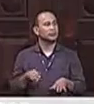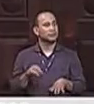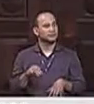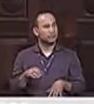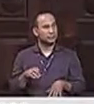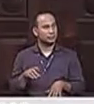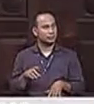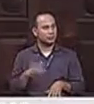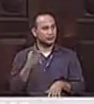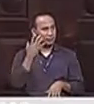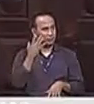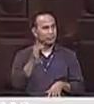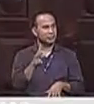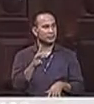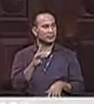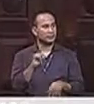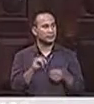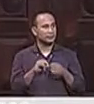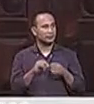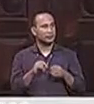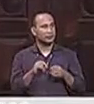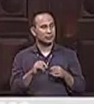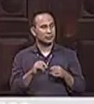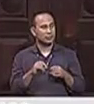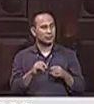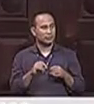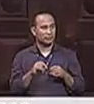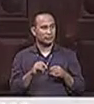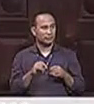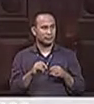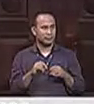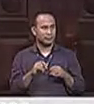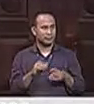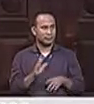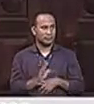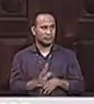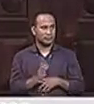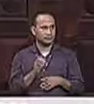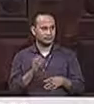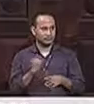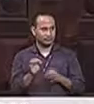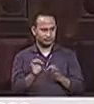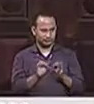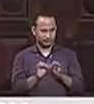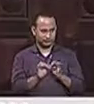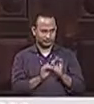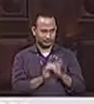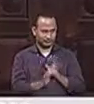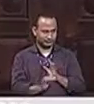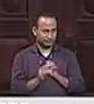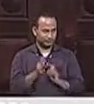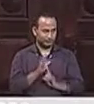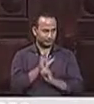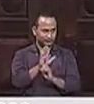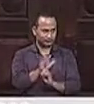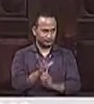daí, se a gente for ter que atender essas entradas de projetos ou apresentação de